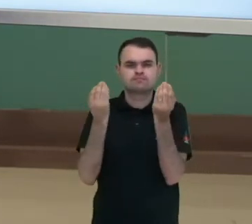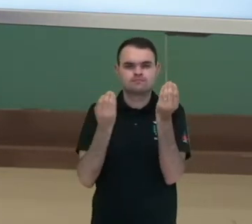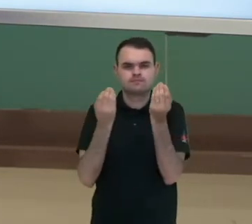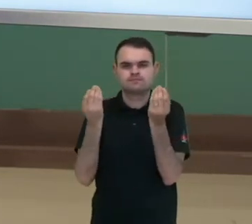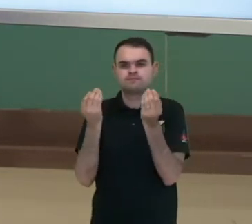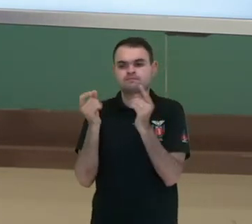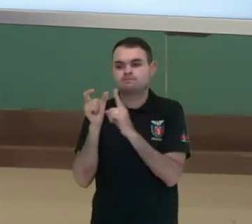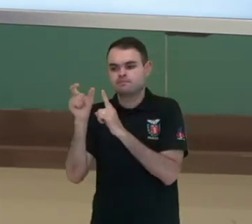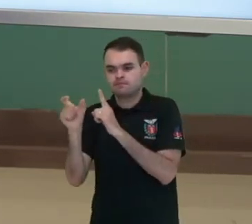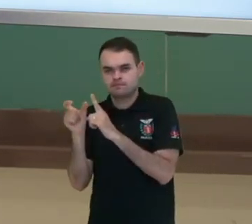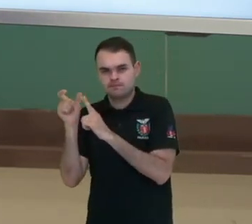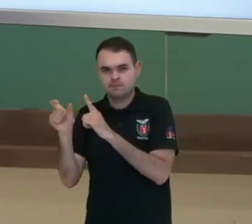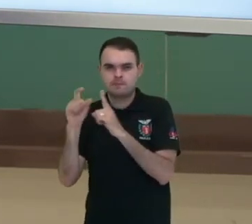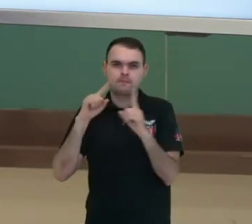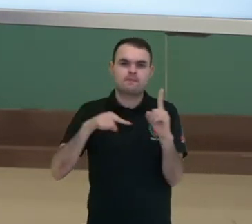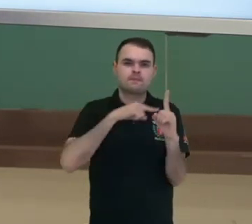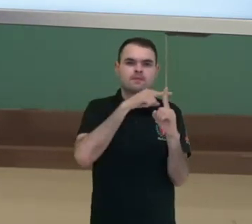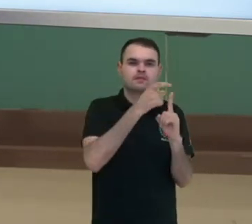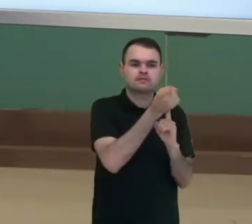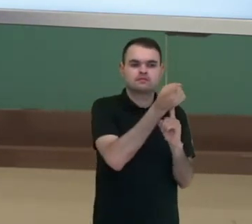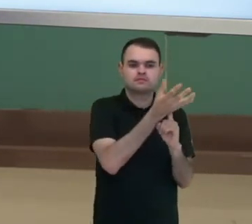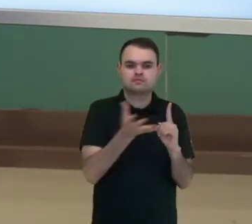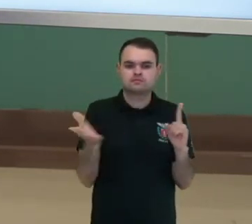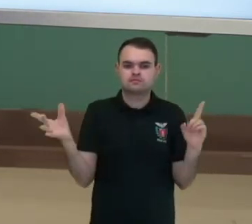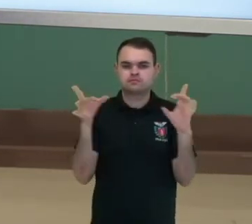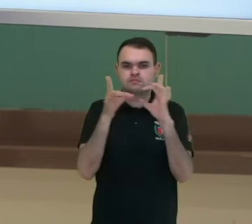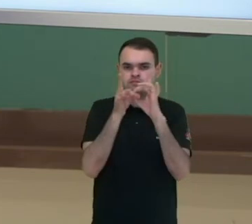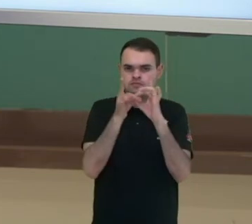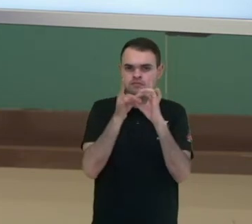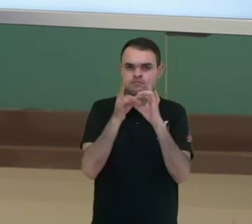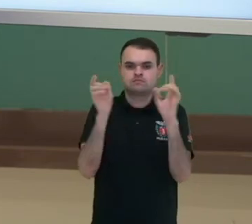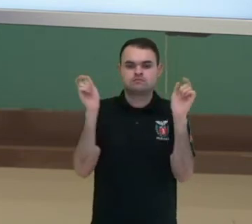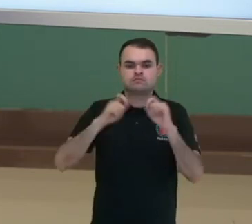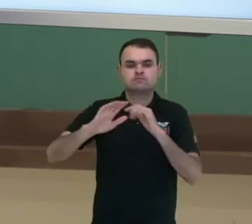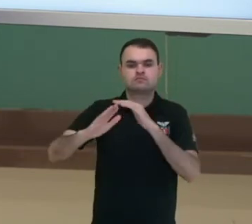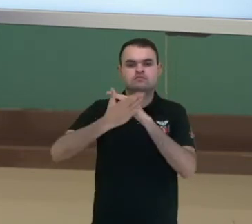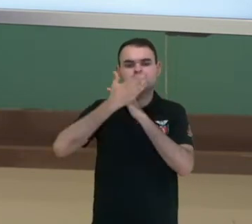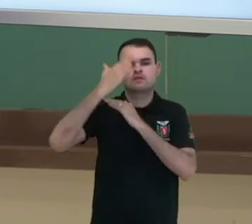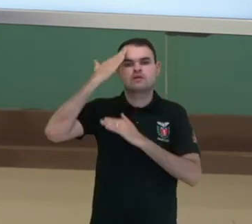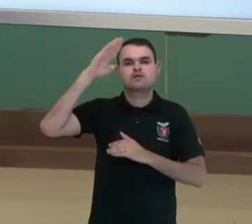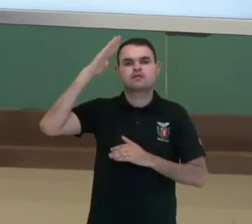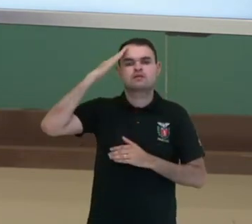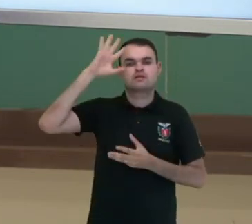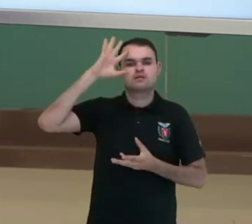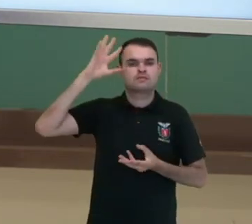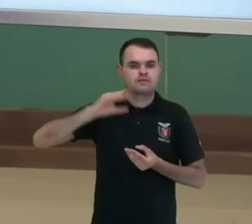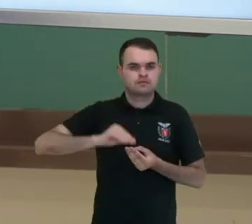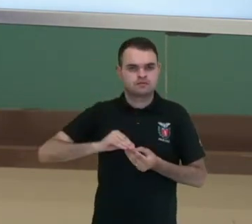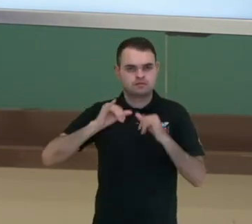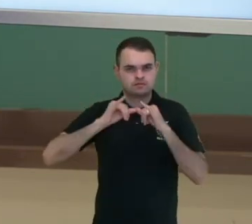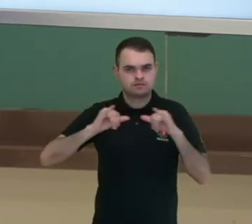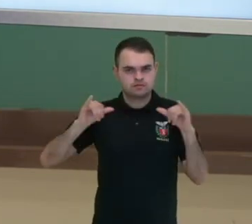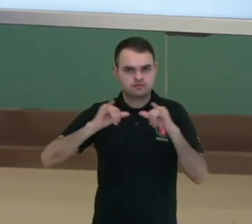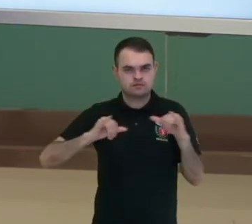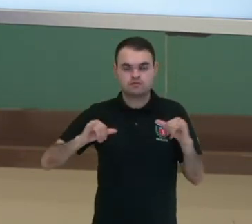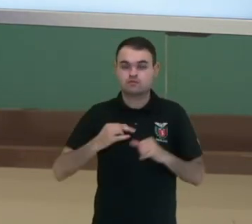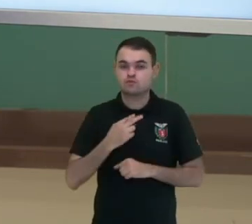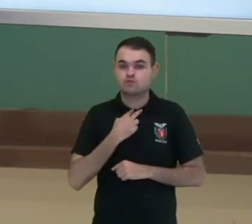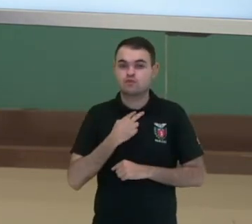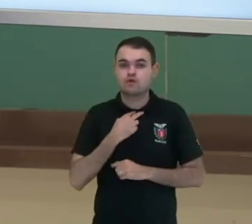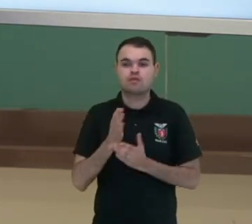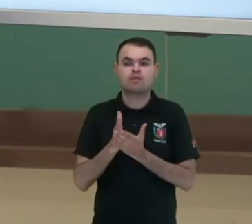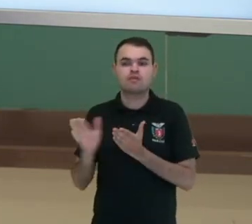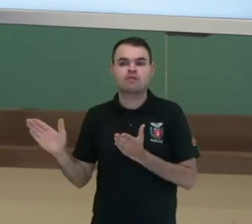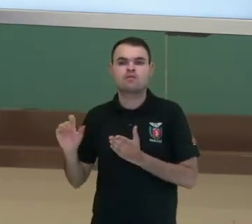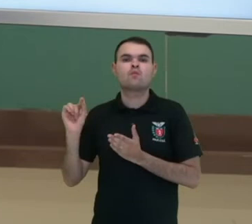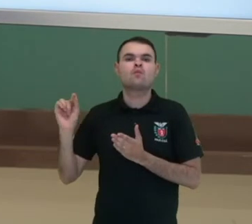e linguagem não verbal contribuem para a compreensão na integridade da notícia, a gente não pode deixar de